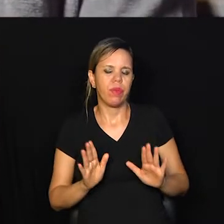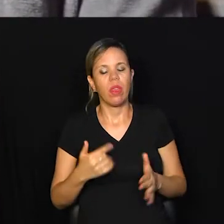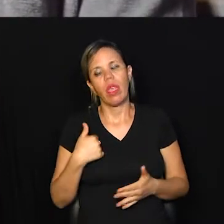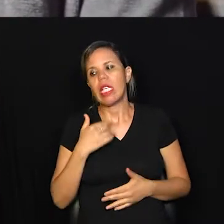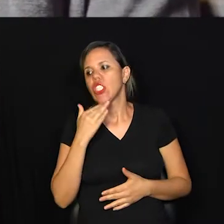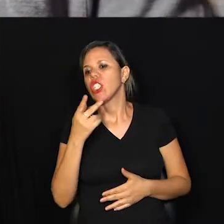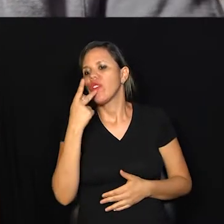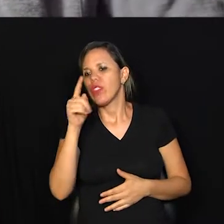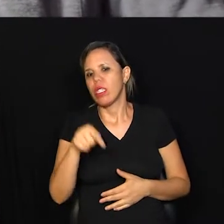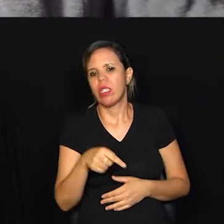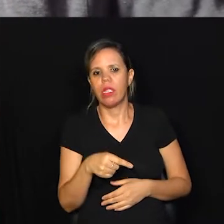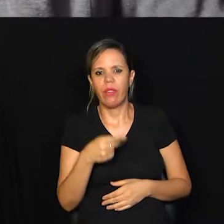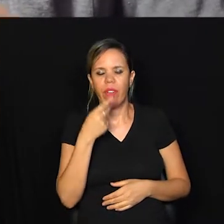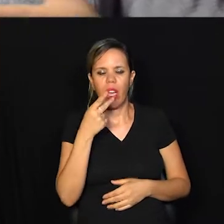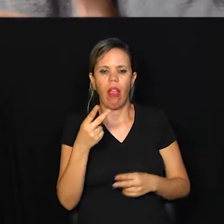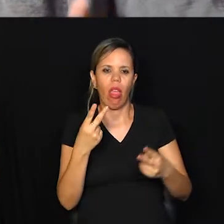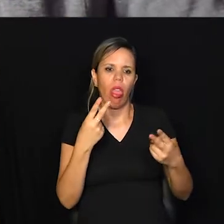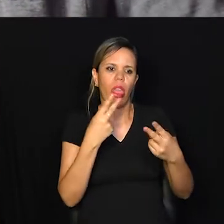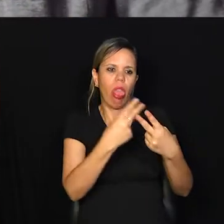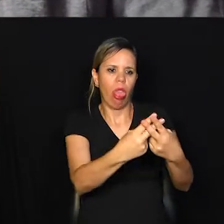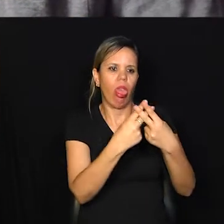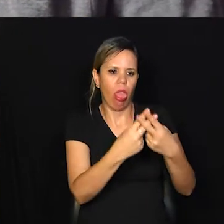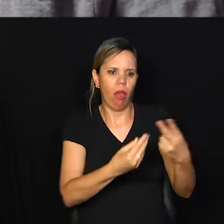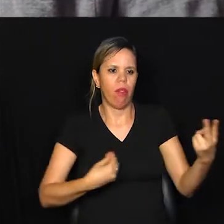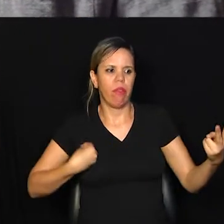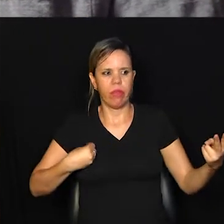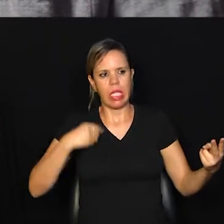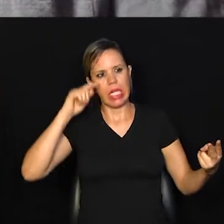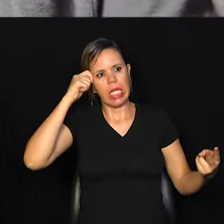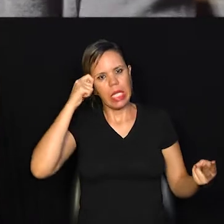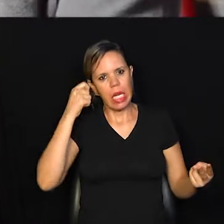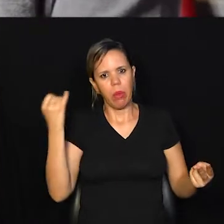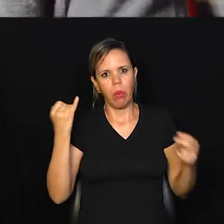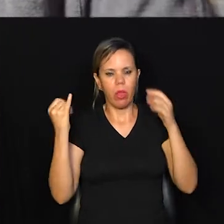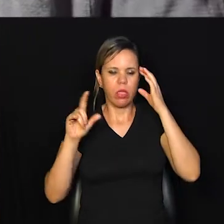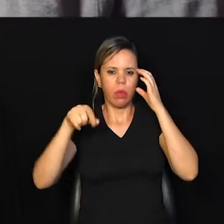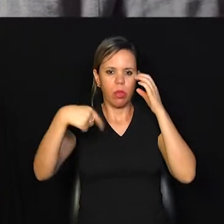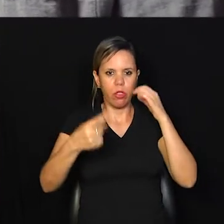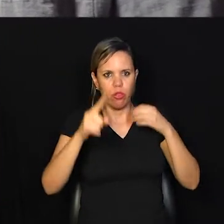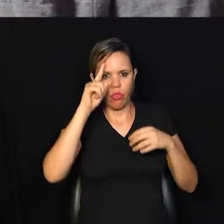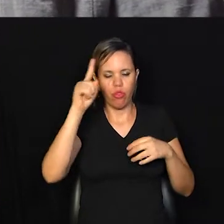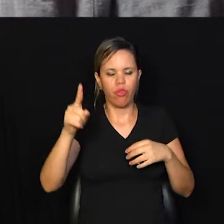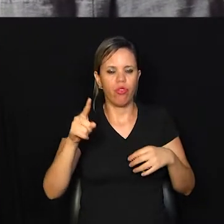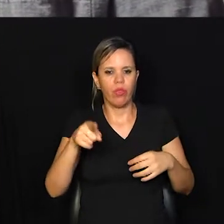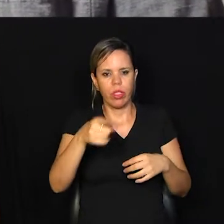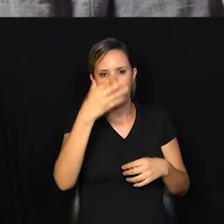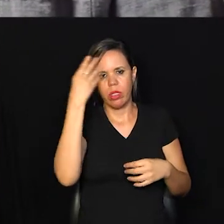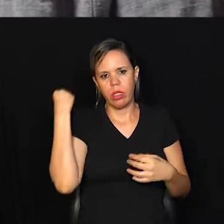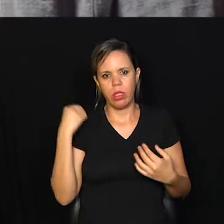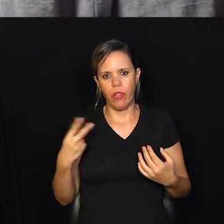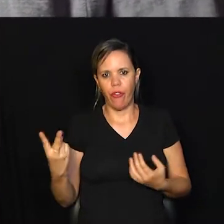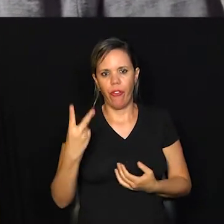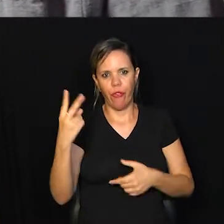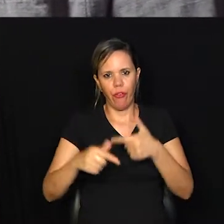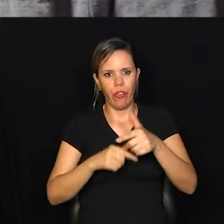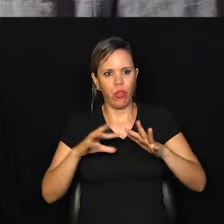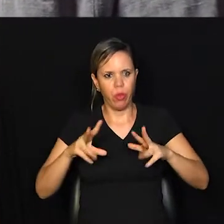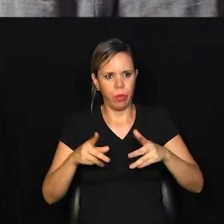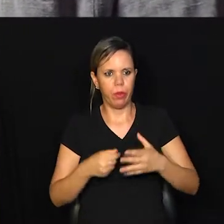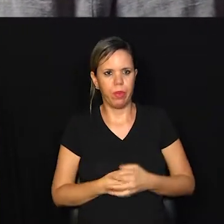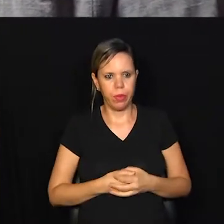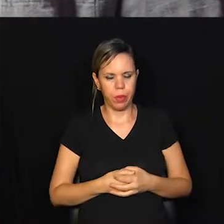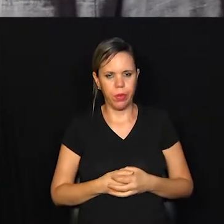colocar o hashtag Vidas Negras Importam e no dia seguinte você esquecer aquilo. Então tem que valorizar o trabalho de todo